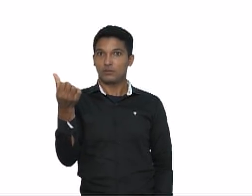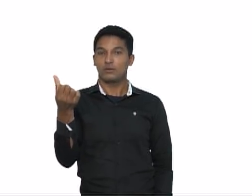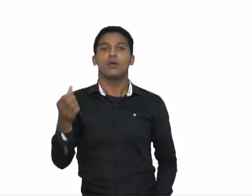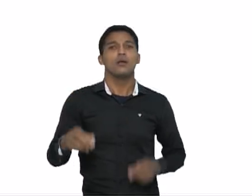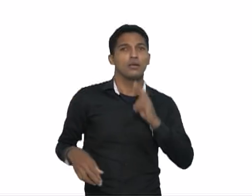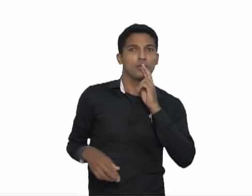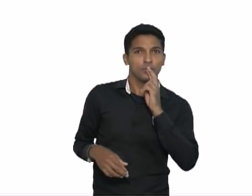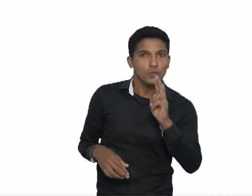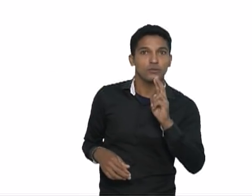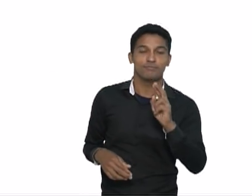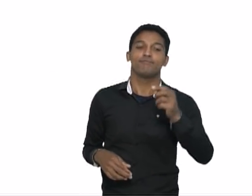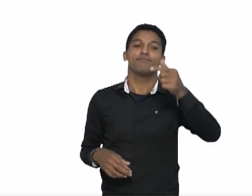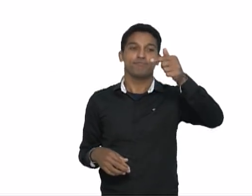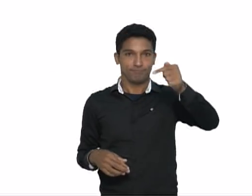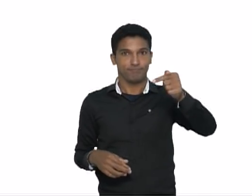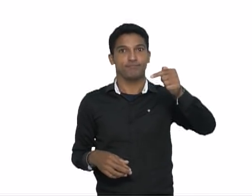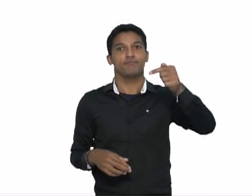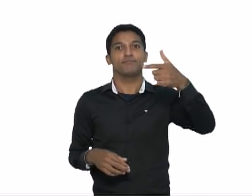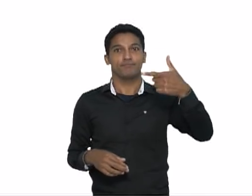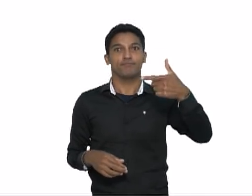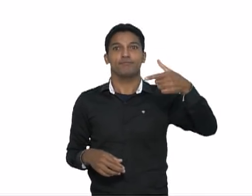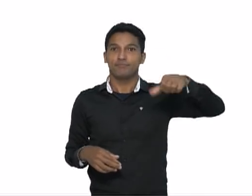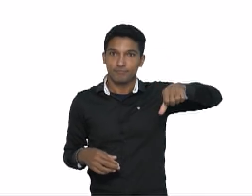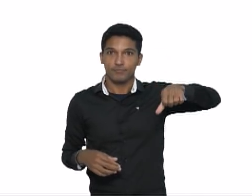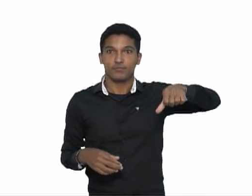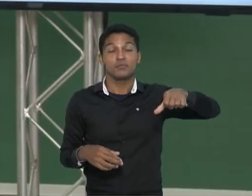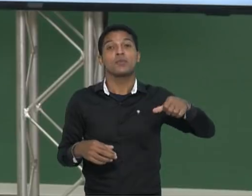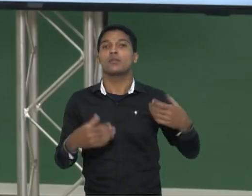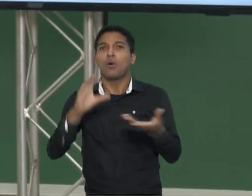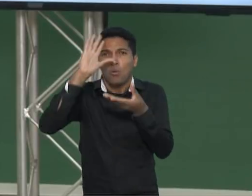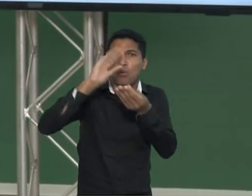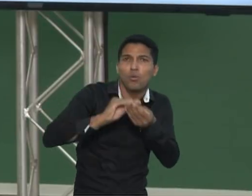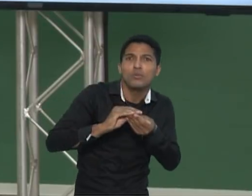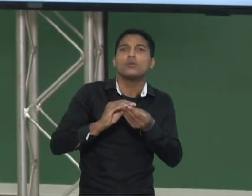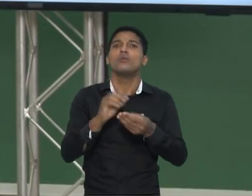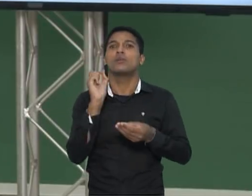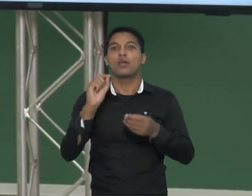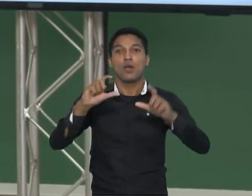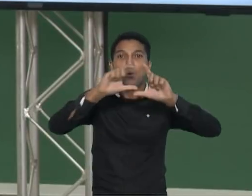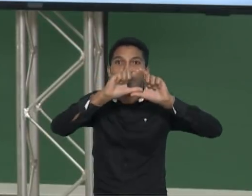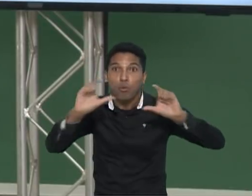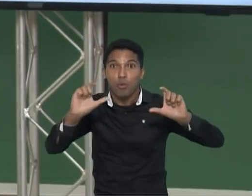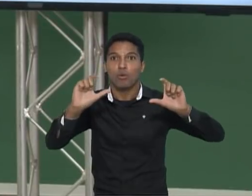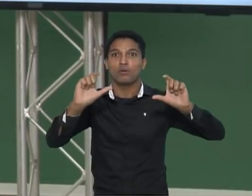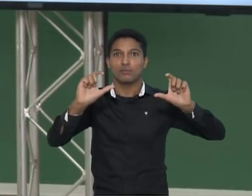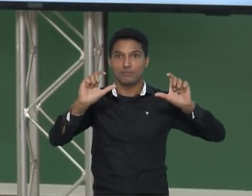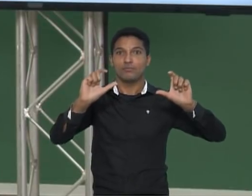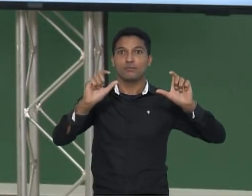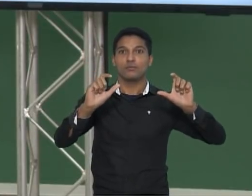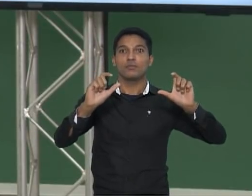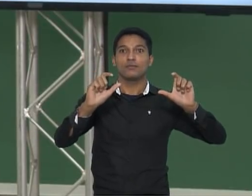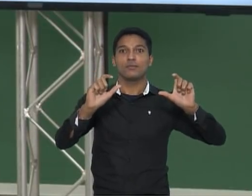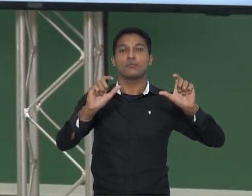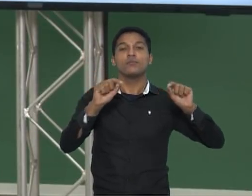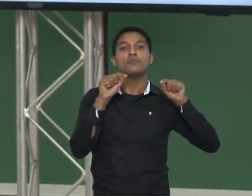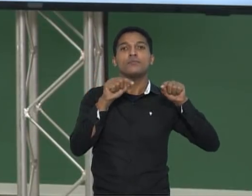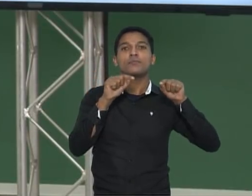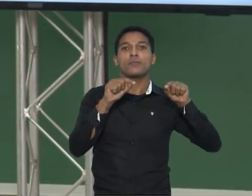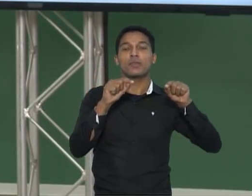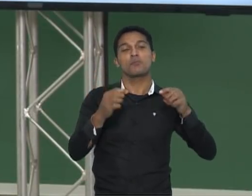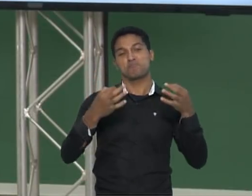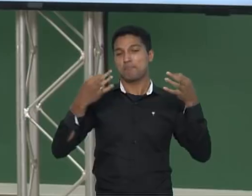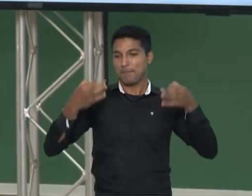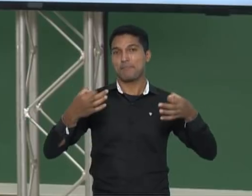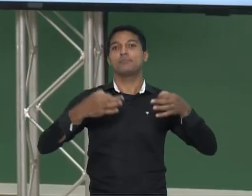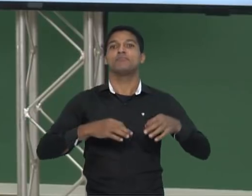o 729. Então, nós podemos concluir que a nossa expressão algébrica simplificada está